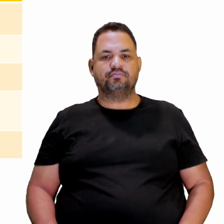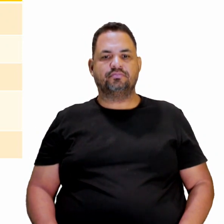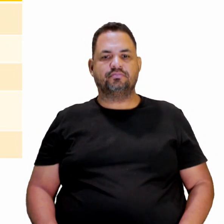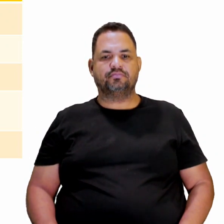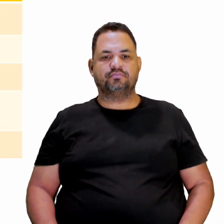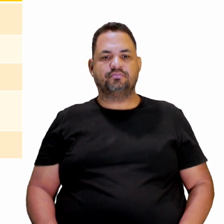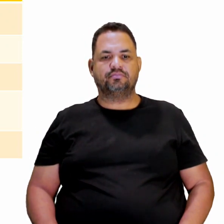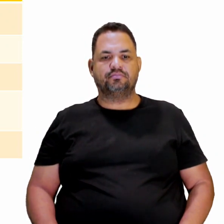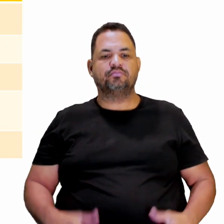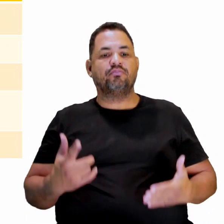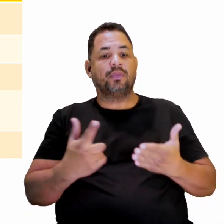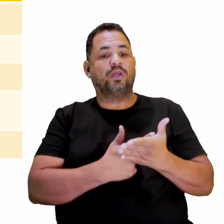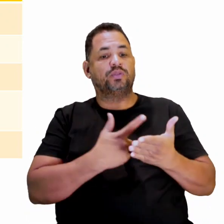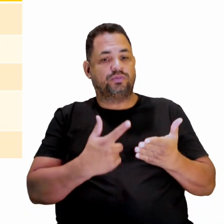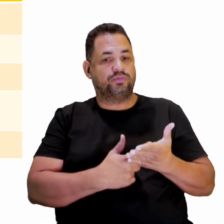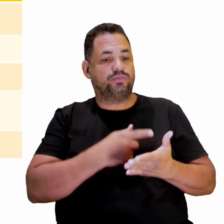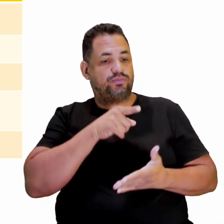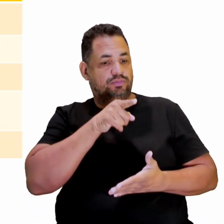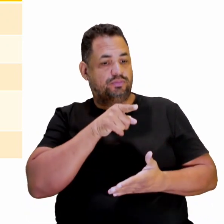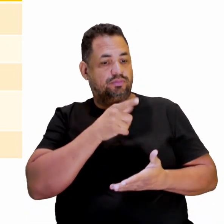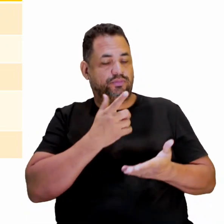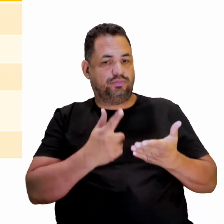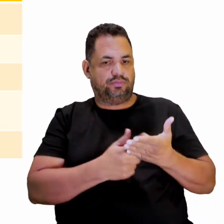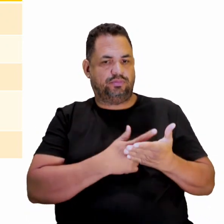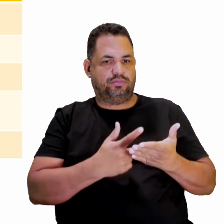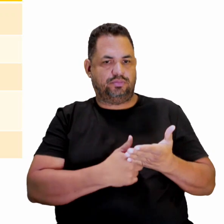good, ou seja, o livro que você